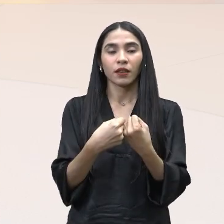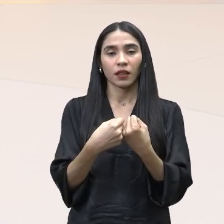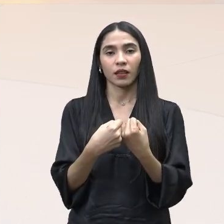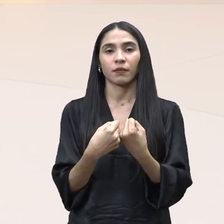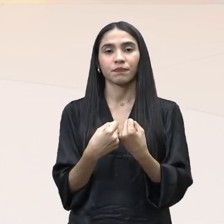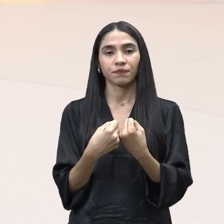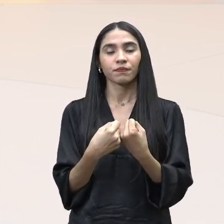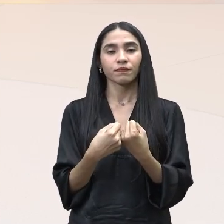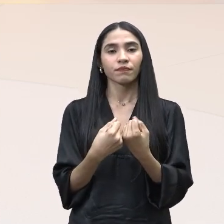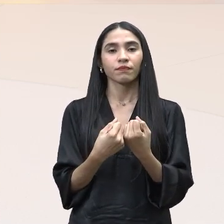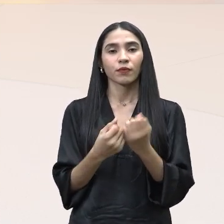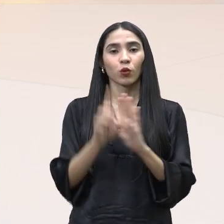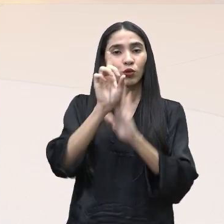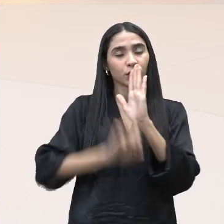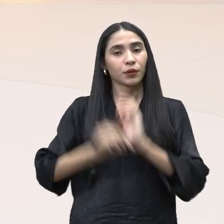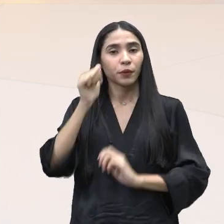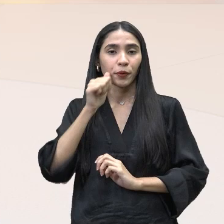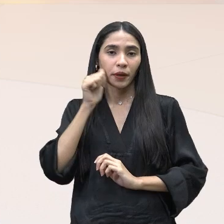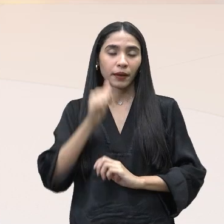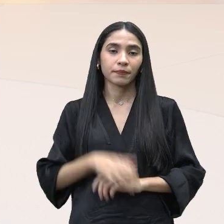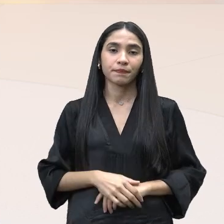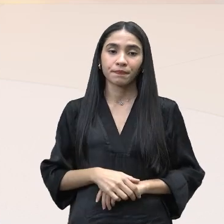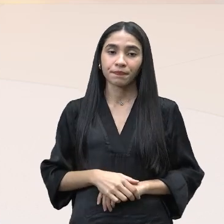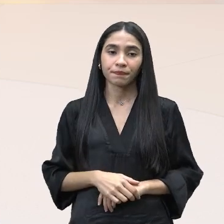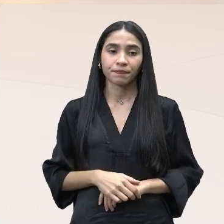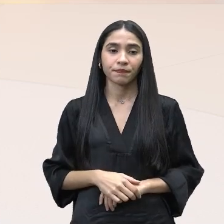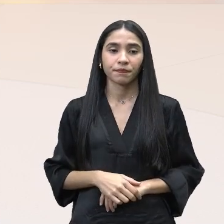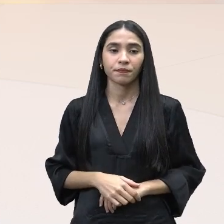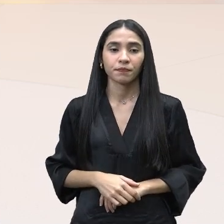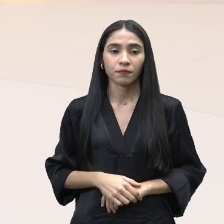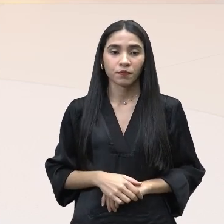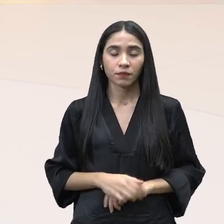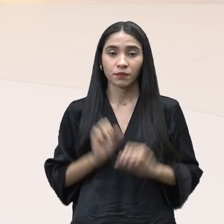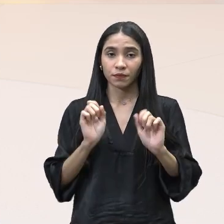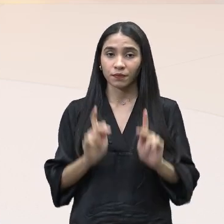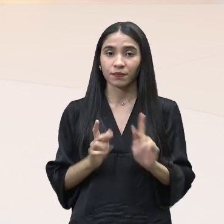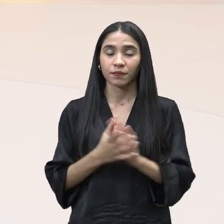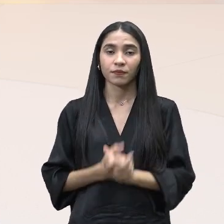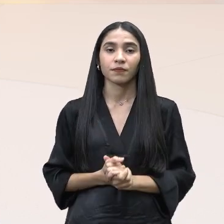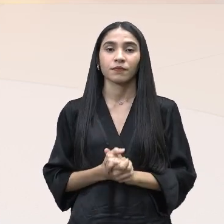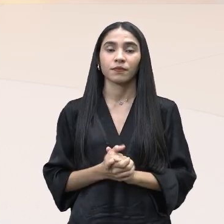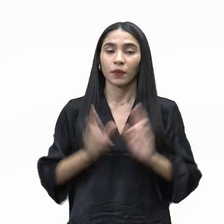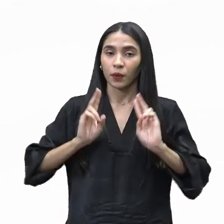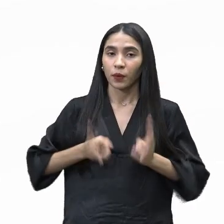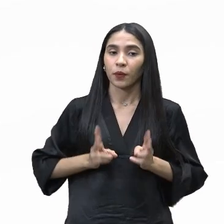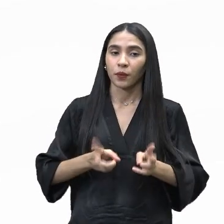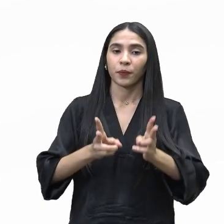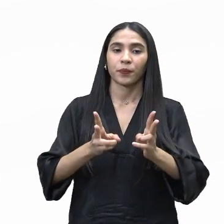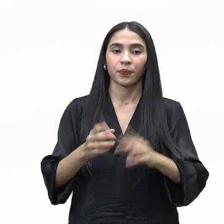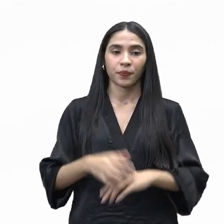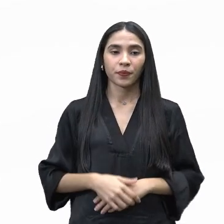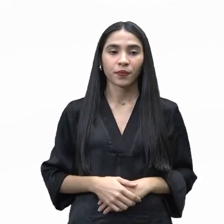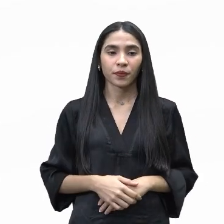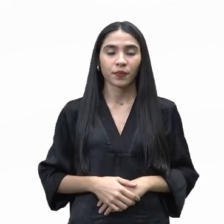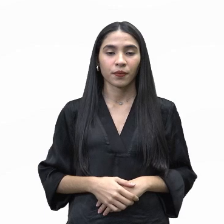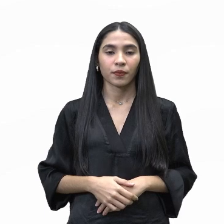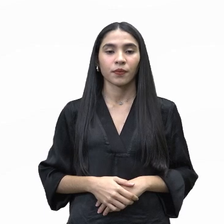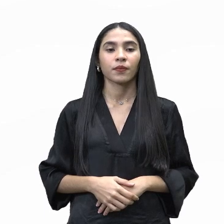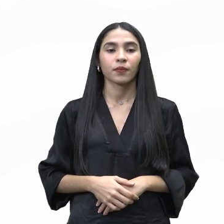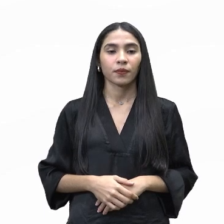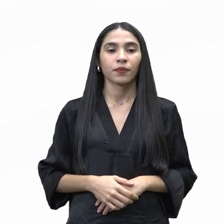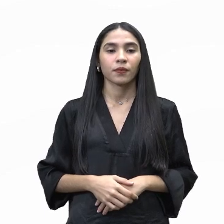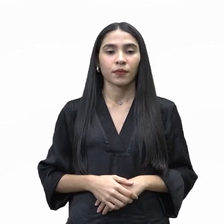né, a dignidade das mulheres, certo? Muito bem. E a gente vai, então, continuando aí com mais